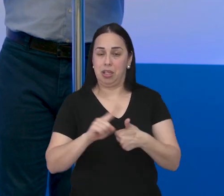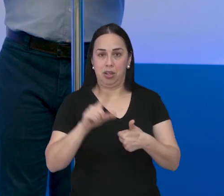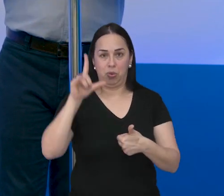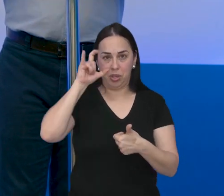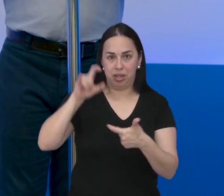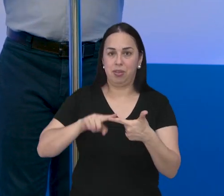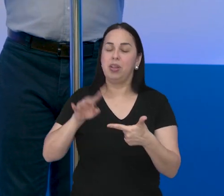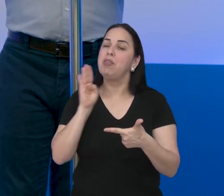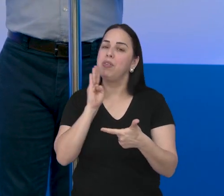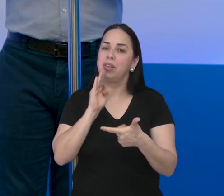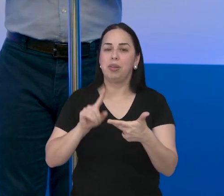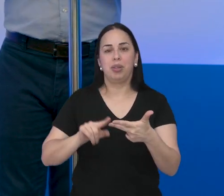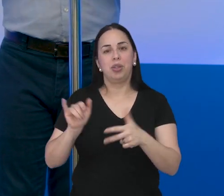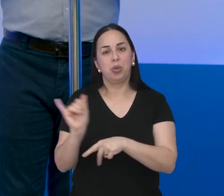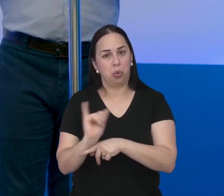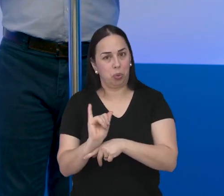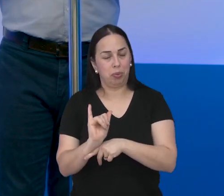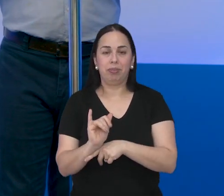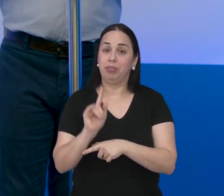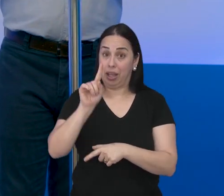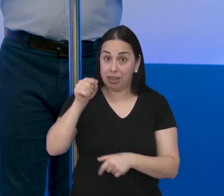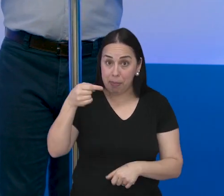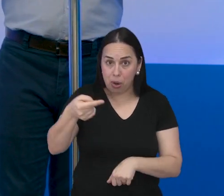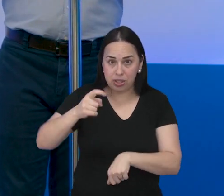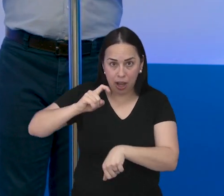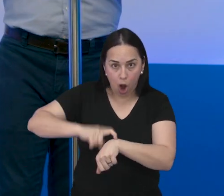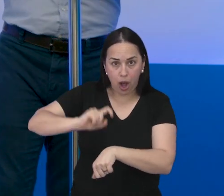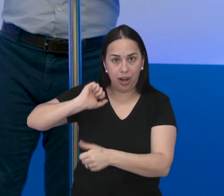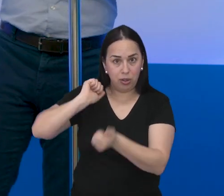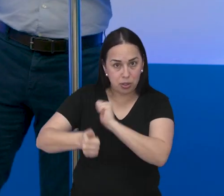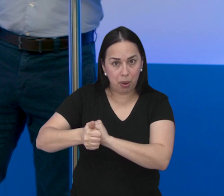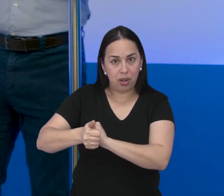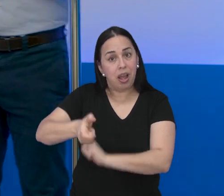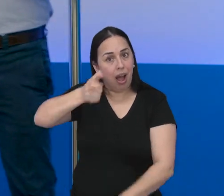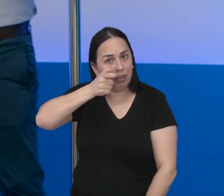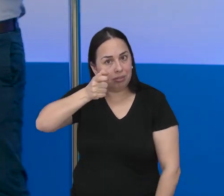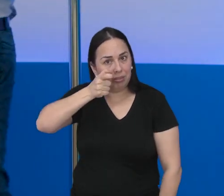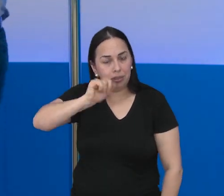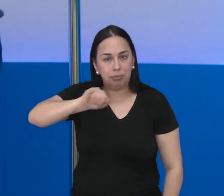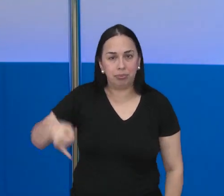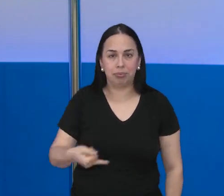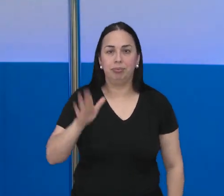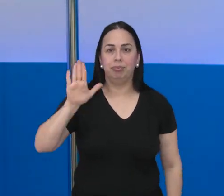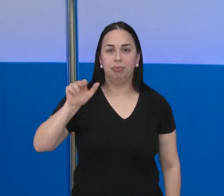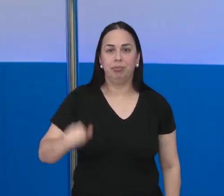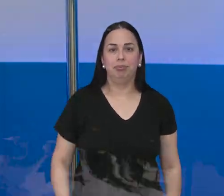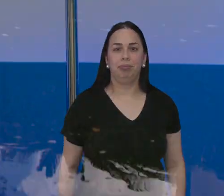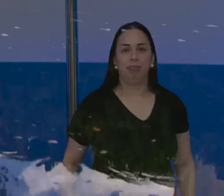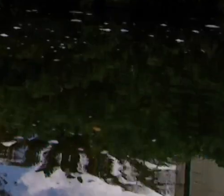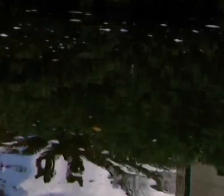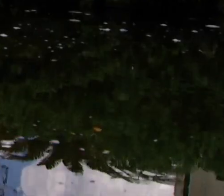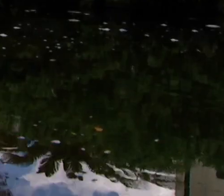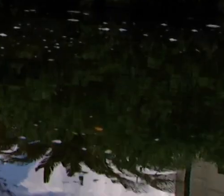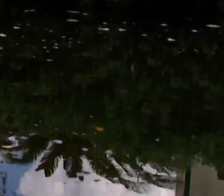@tvcâmara_SJC. É o endereço do Instagram, do Facebook e do YouTube. A seguir tem o Hora do Esporte. Até a próxima!